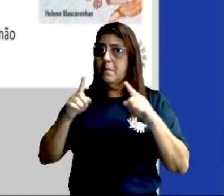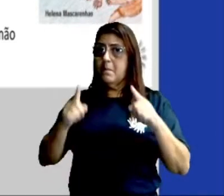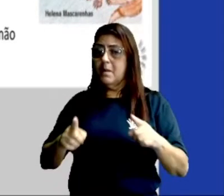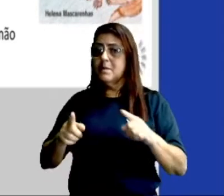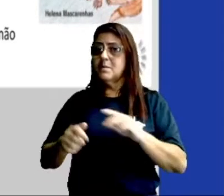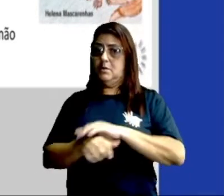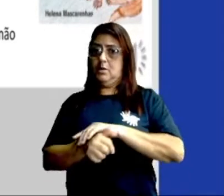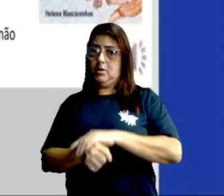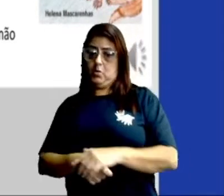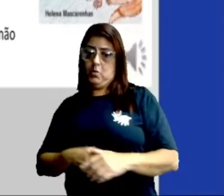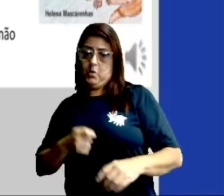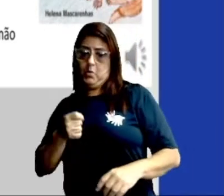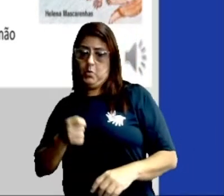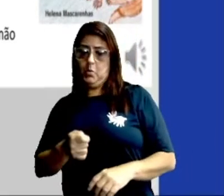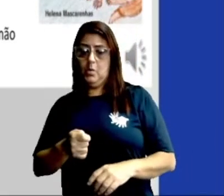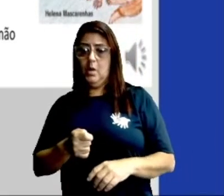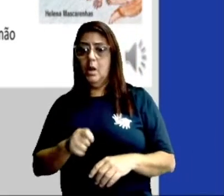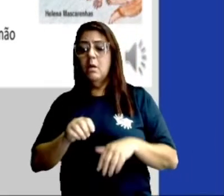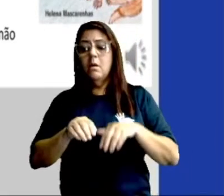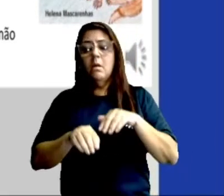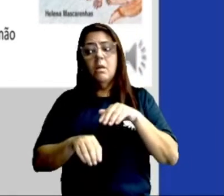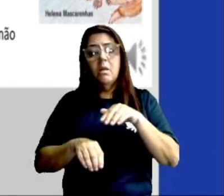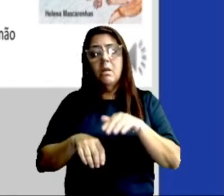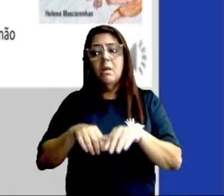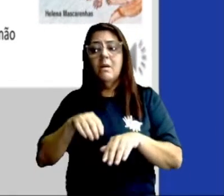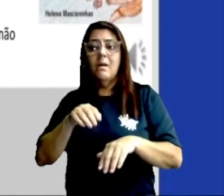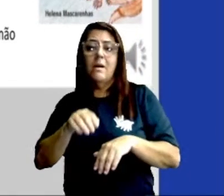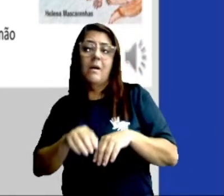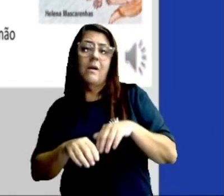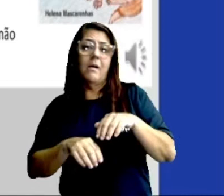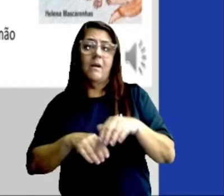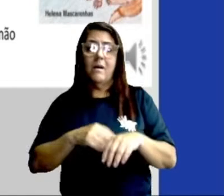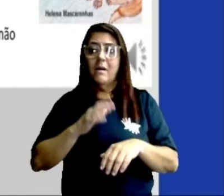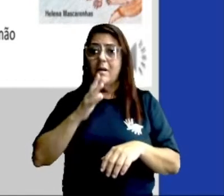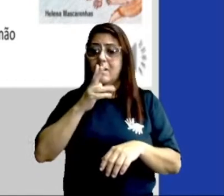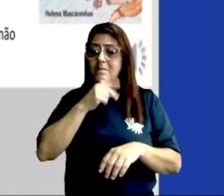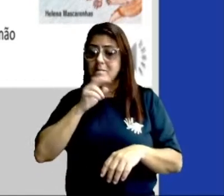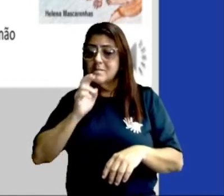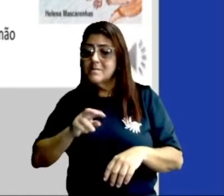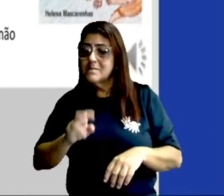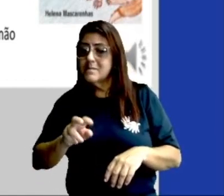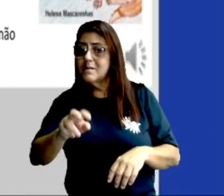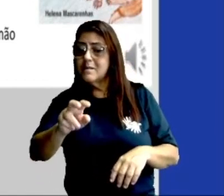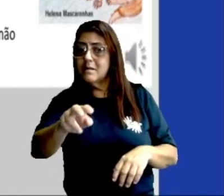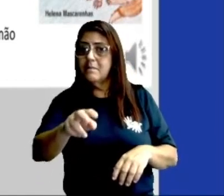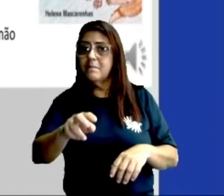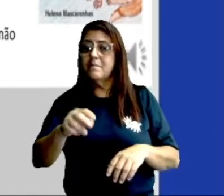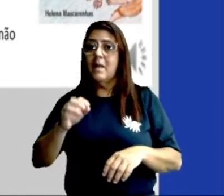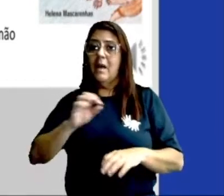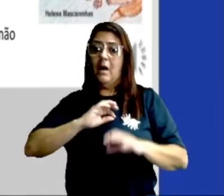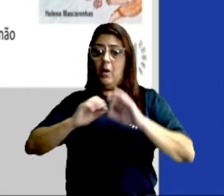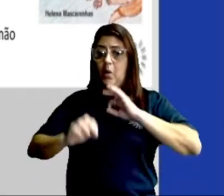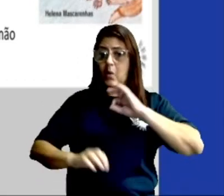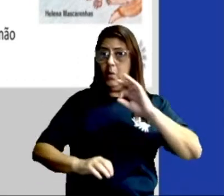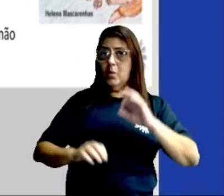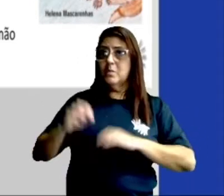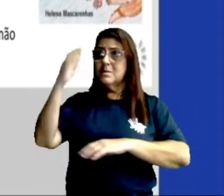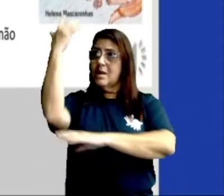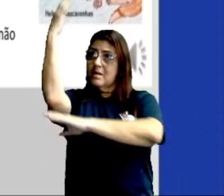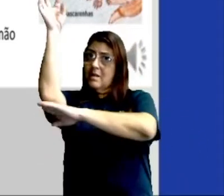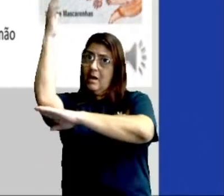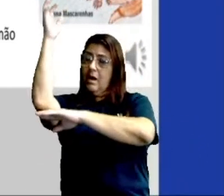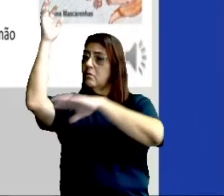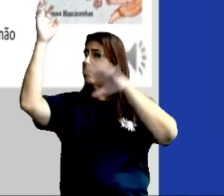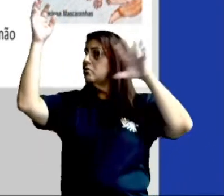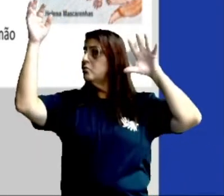mais resistente, ela anda muito mais. A onça pintada, que estava sentada à sombra,